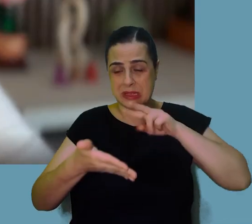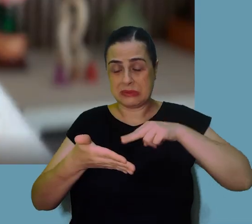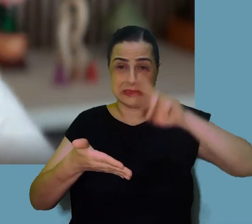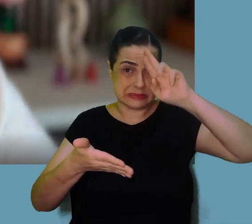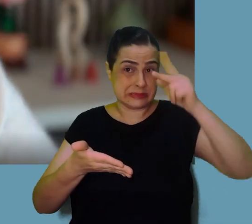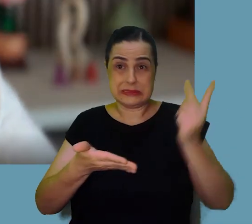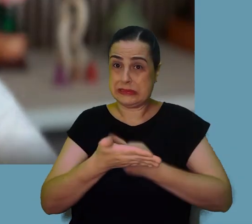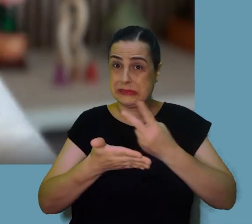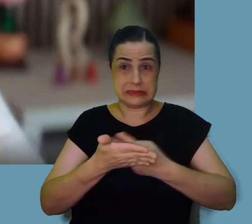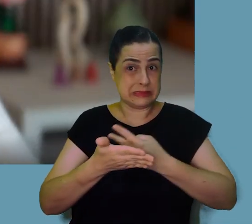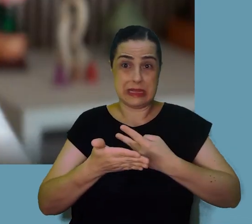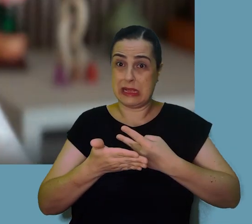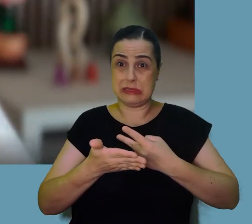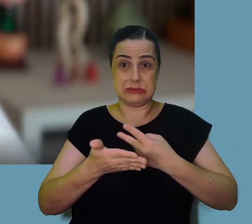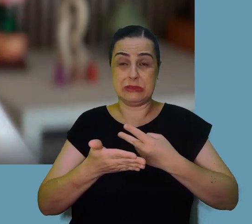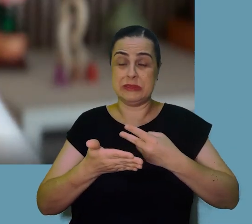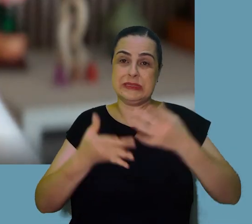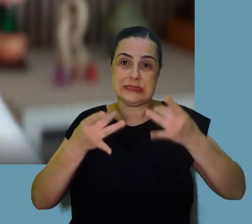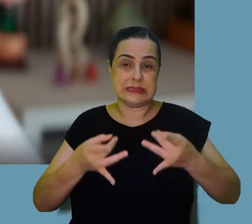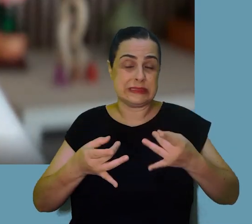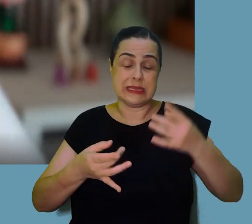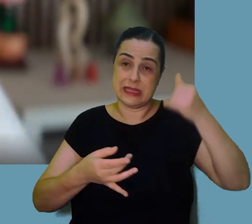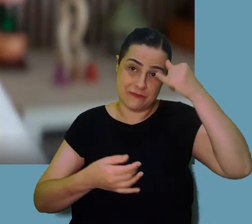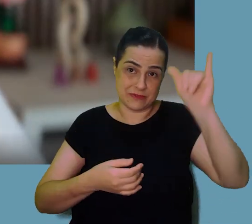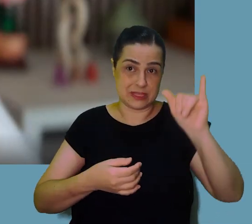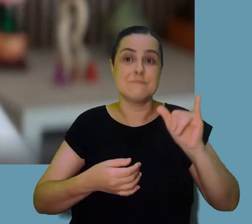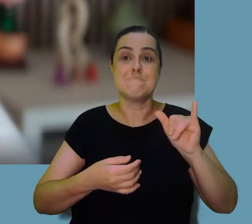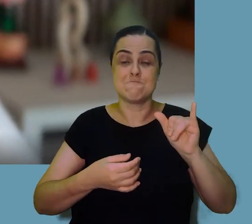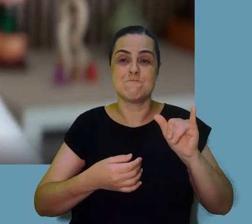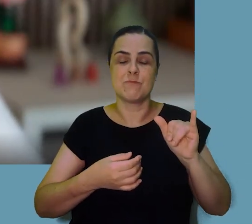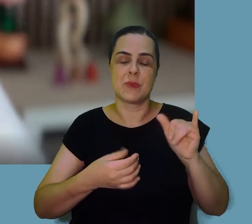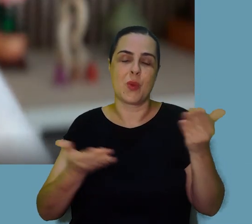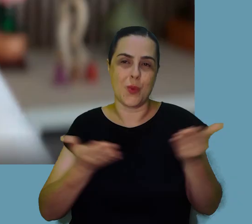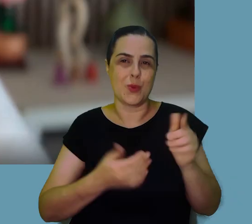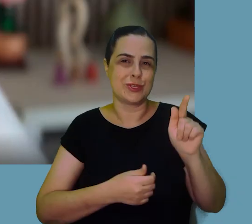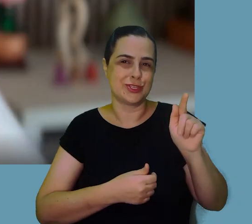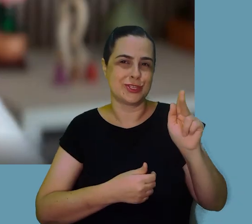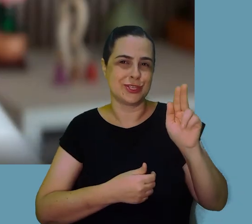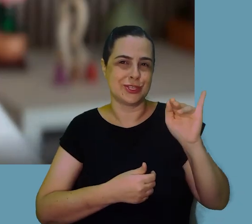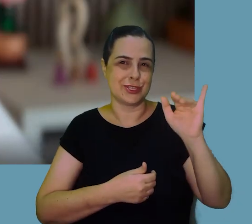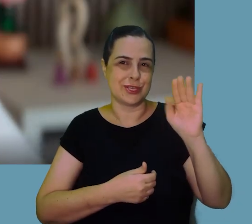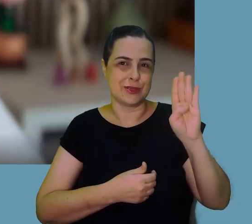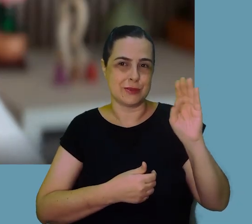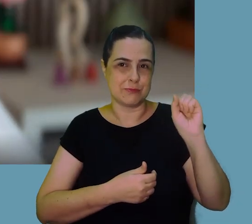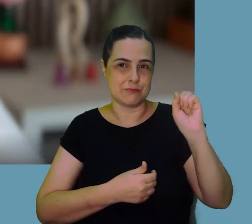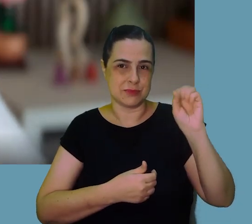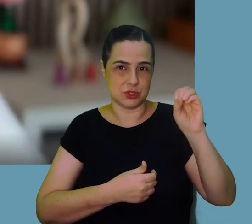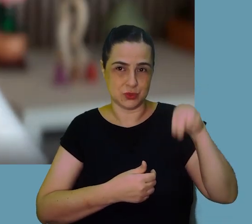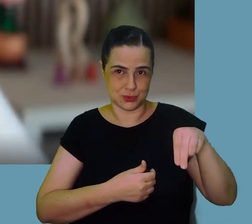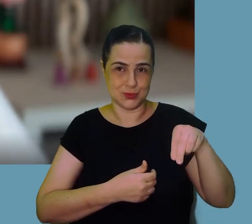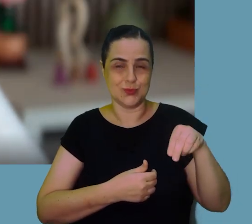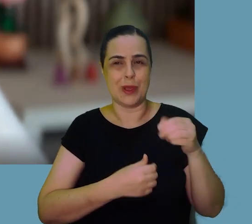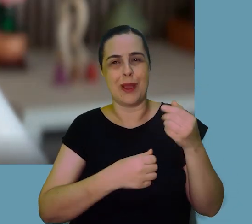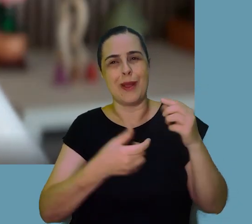a descrição, a bio do nosso convidado. Então, para não cometer esse erro com o nosso querido Gibson, parceiro de longa data, nesse